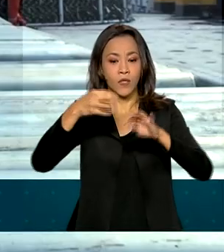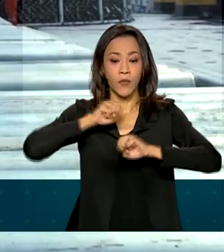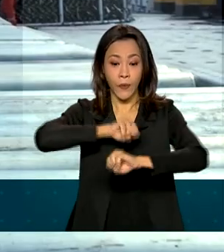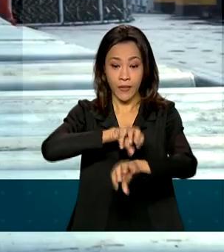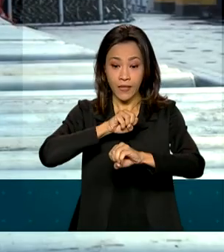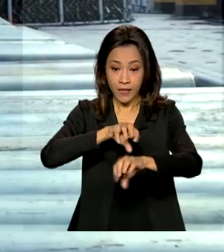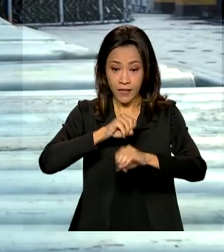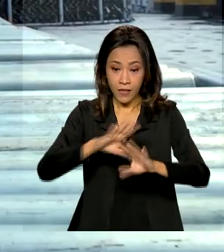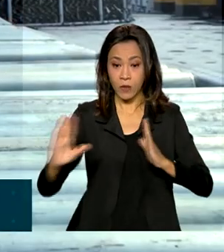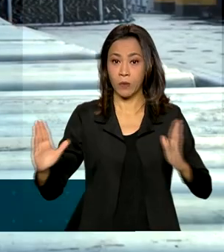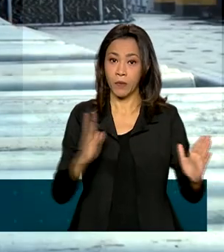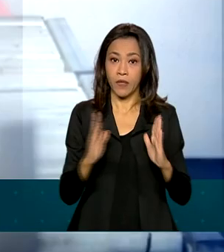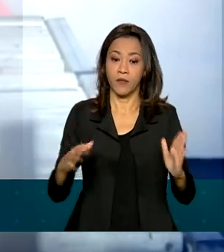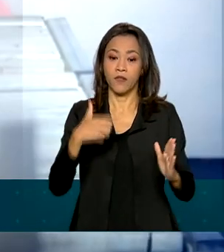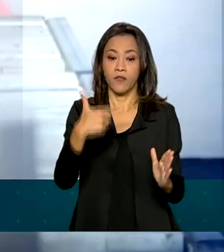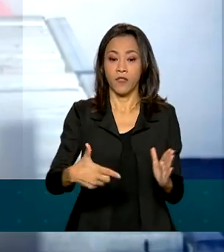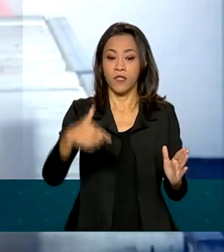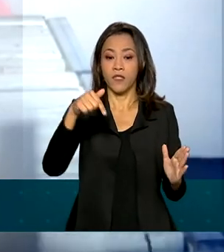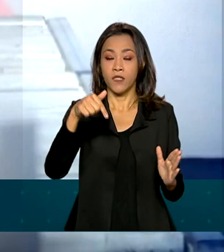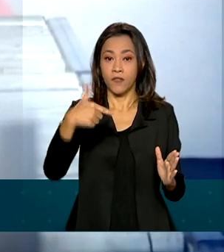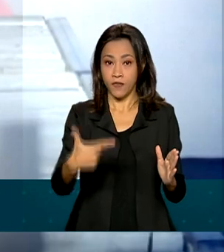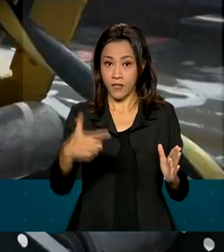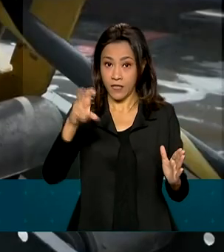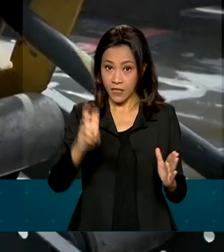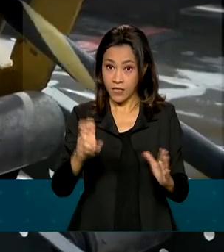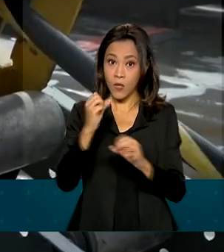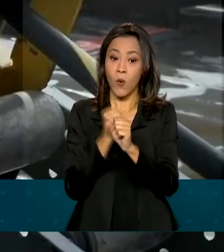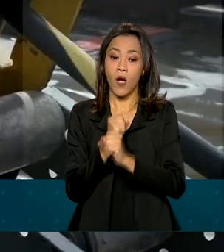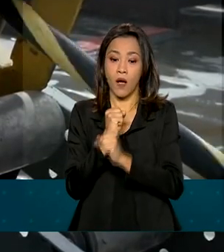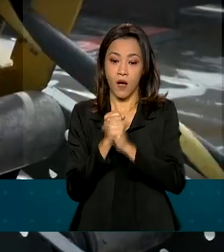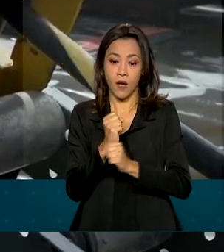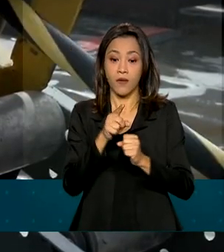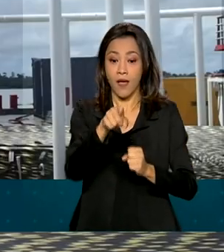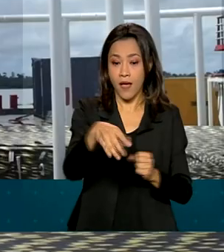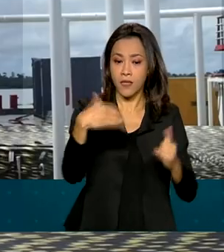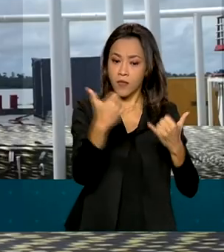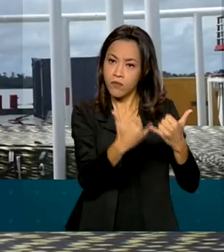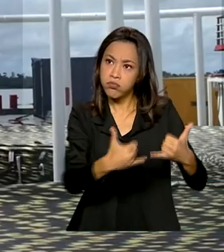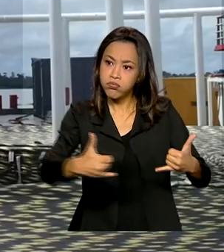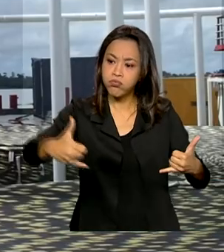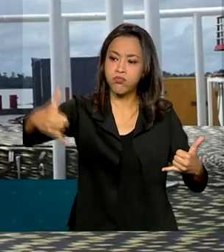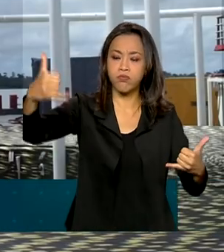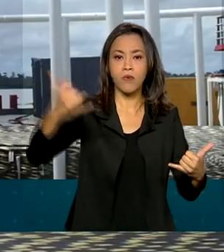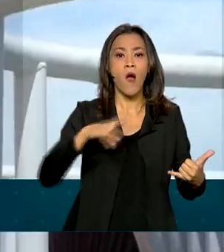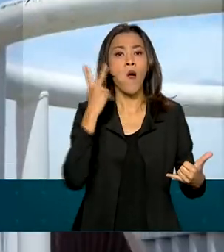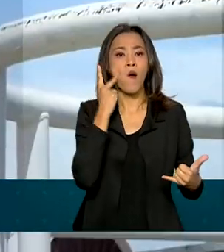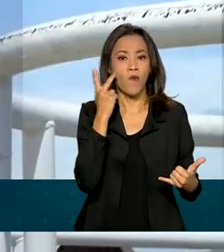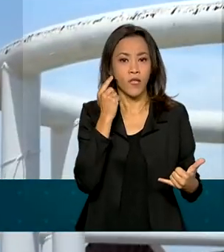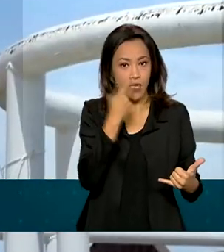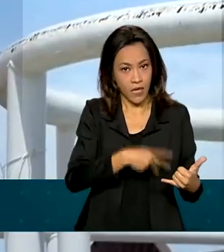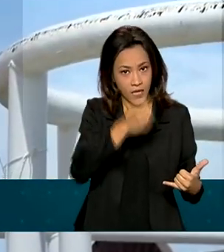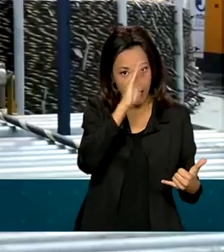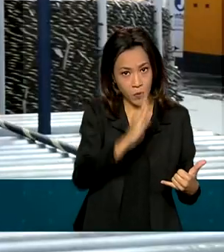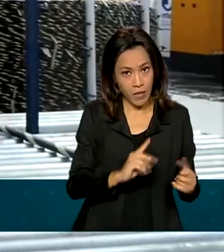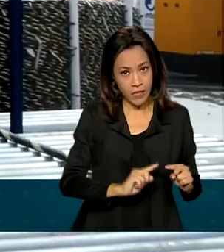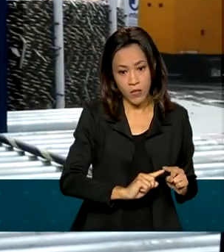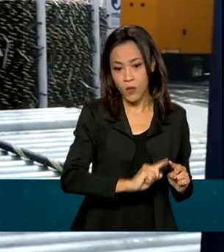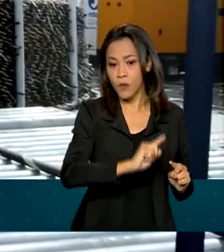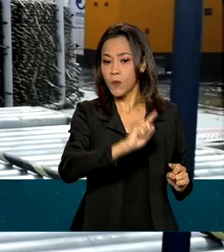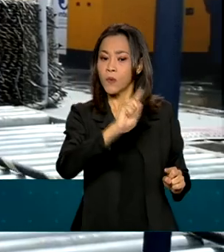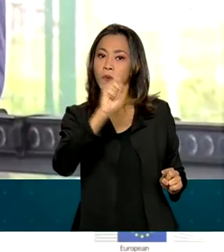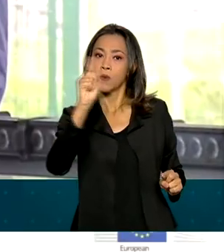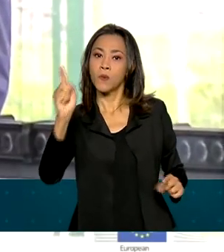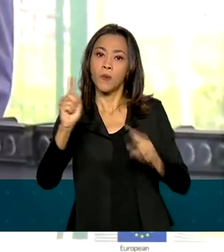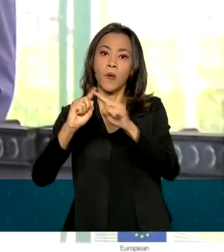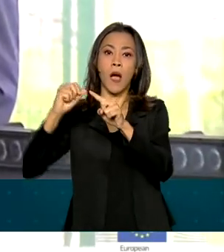ao longo de 25 anos. A ligação de fibra ótica conecta diretamente Fortaleza, no Brasil, a Cines, em